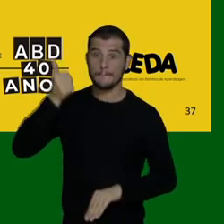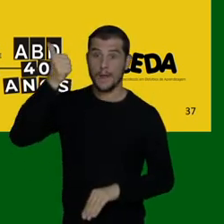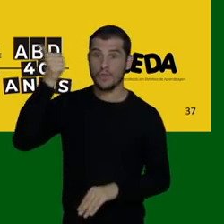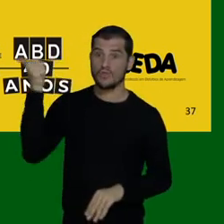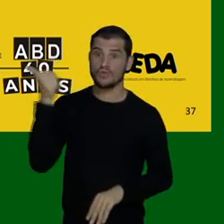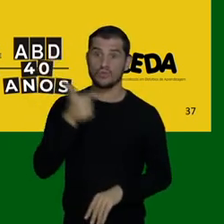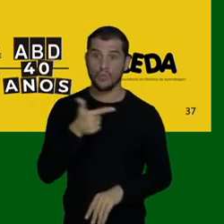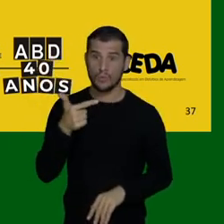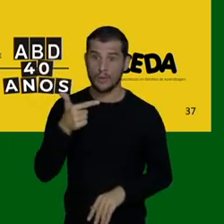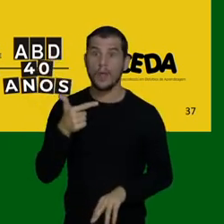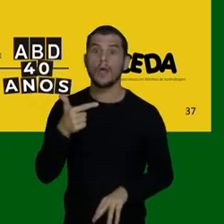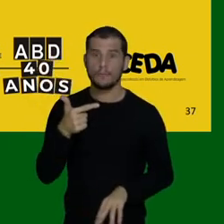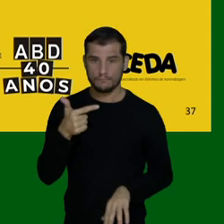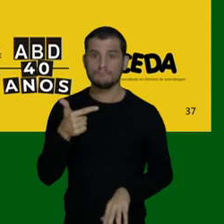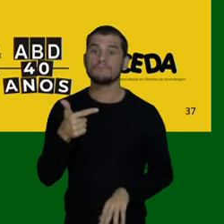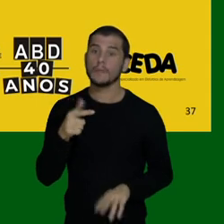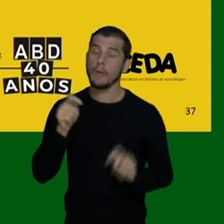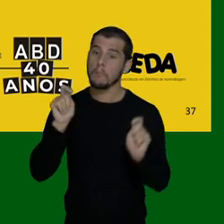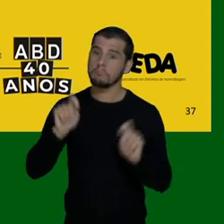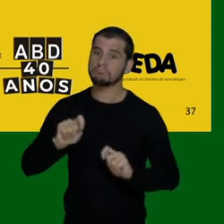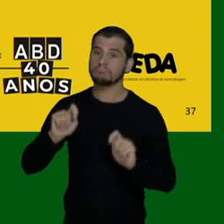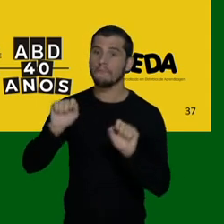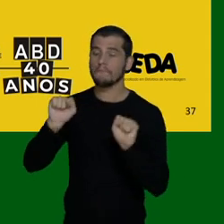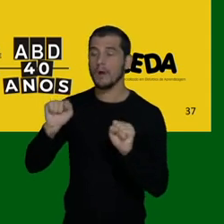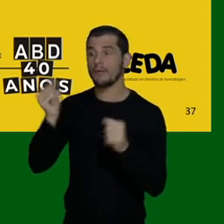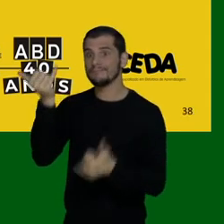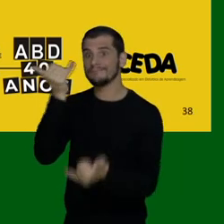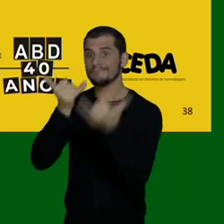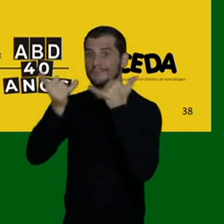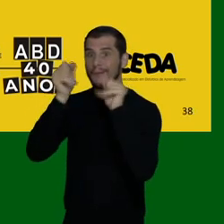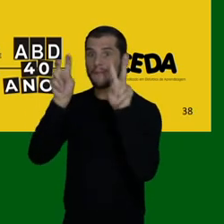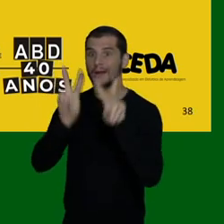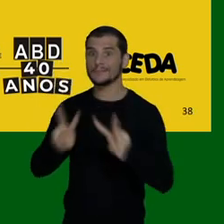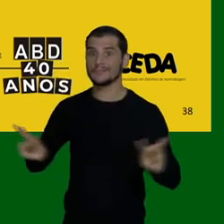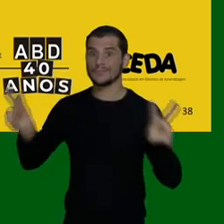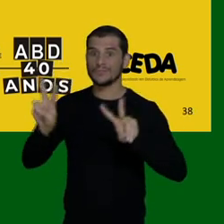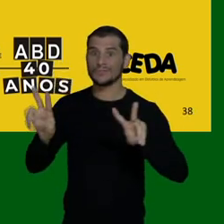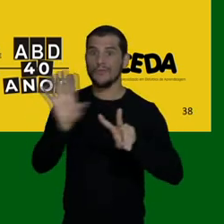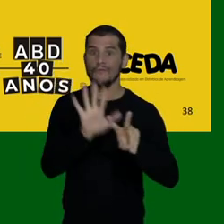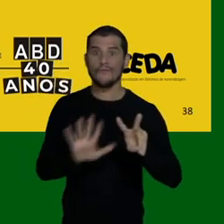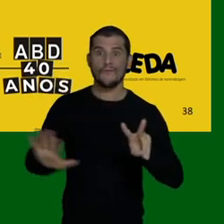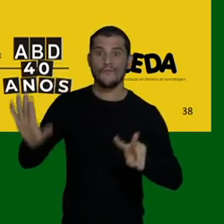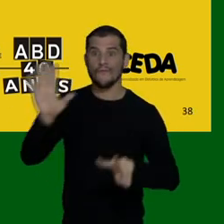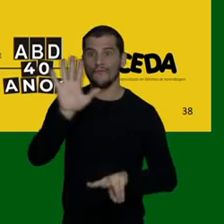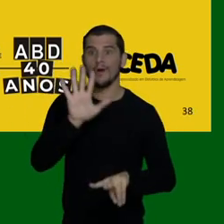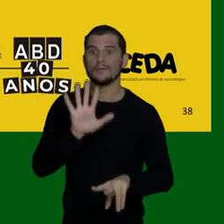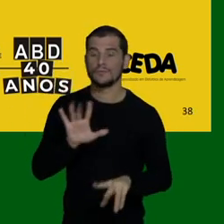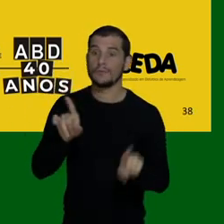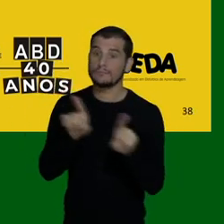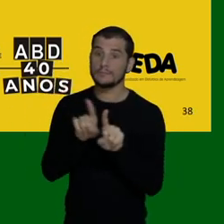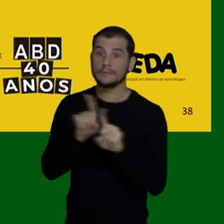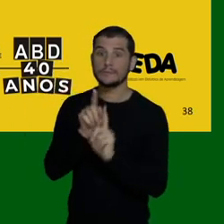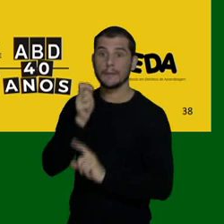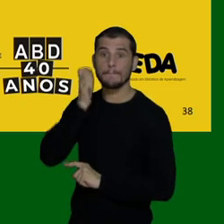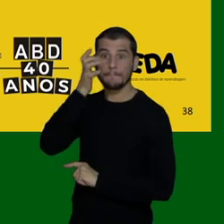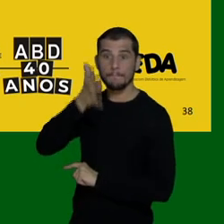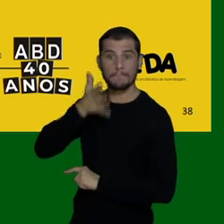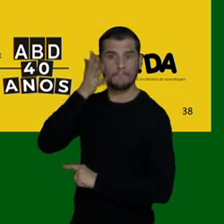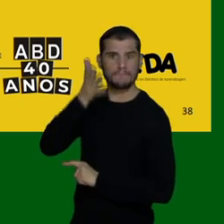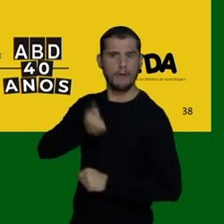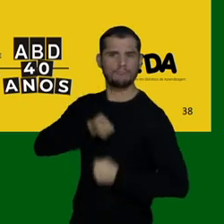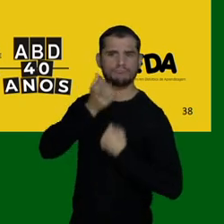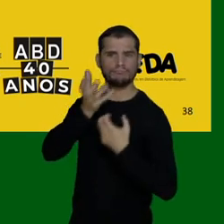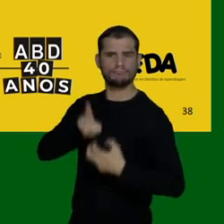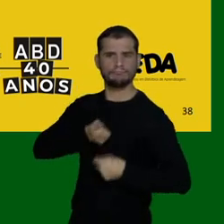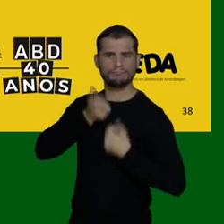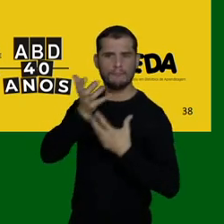gente puder trazer informação visual para eles ok Eles têm uma boa argumentação oral então por isso